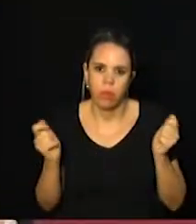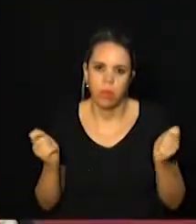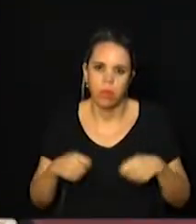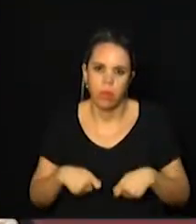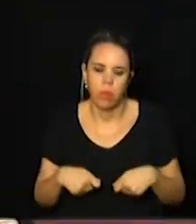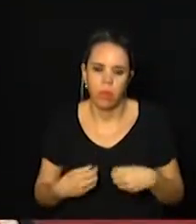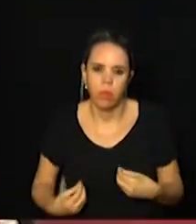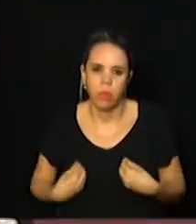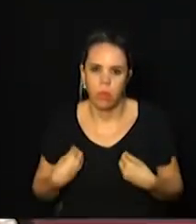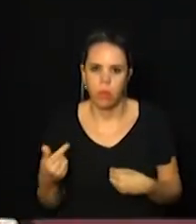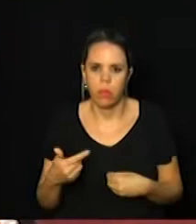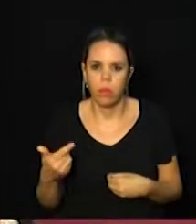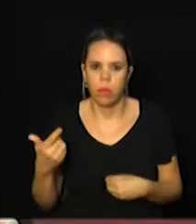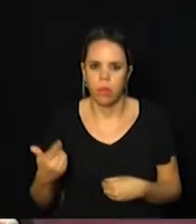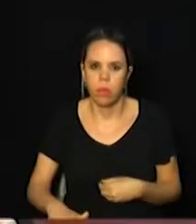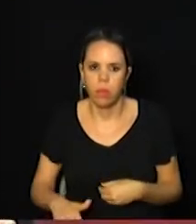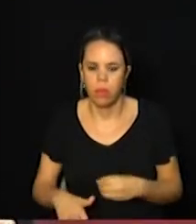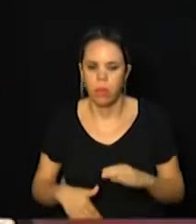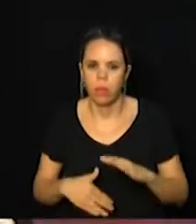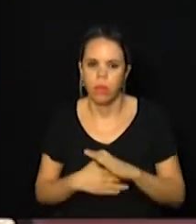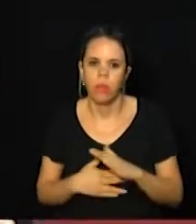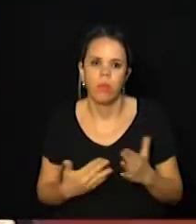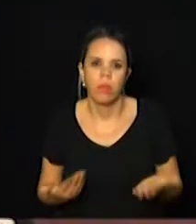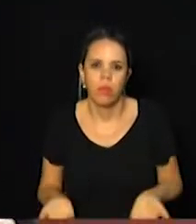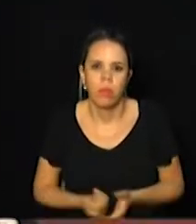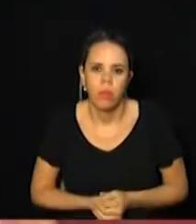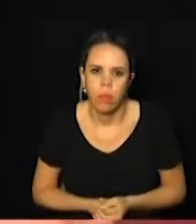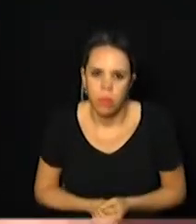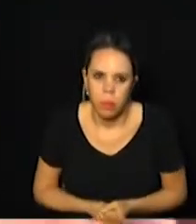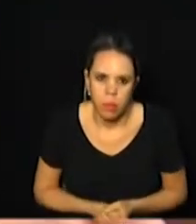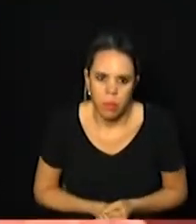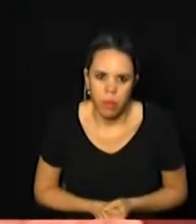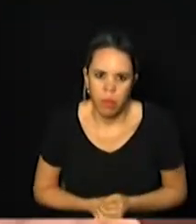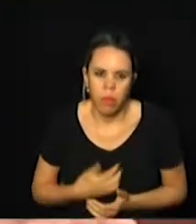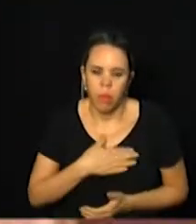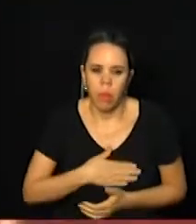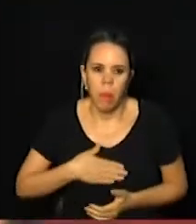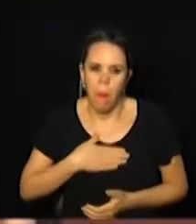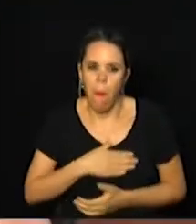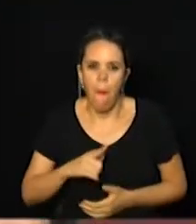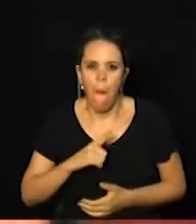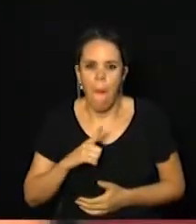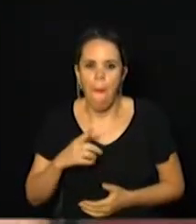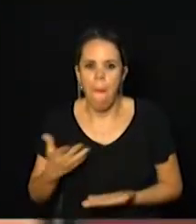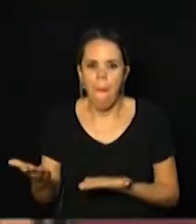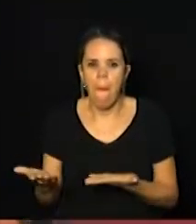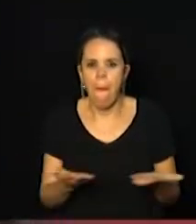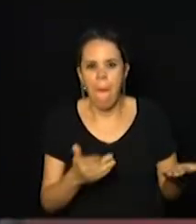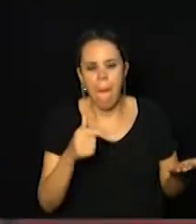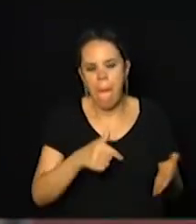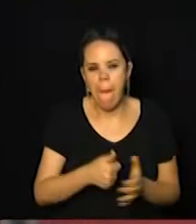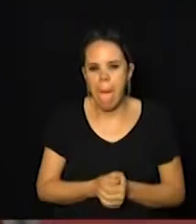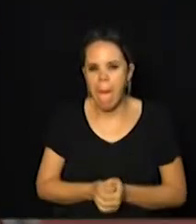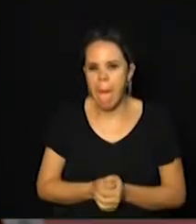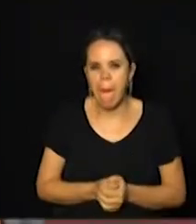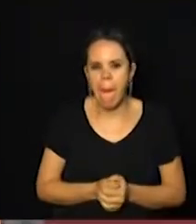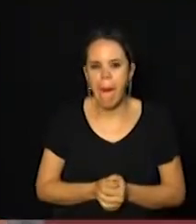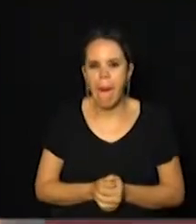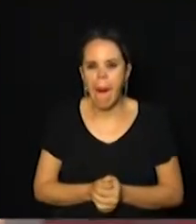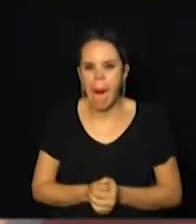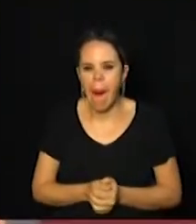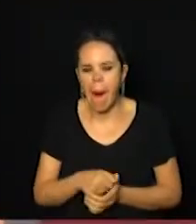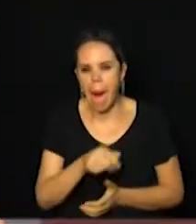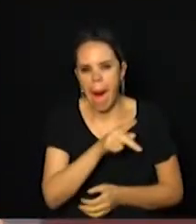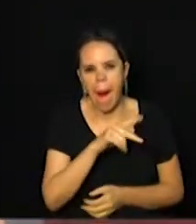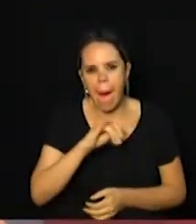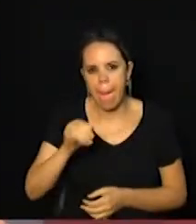estar no segundo mandato aqui nessa casa Legislativa e ter o privilégio de estar recebendo aqui e o